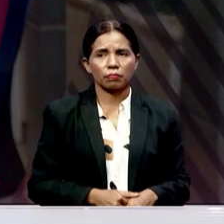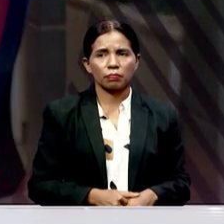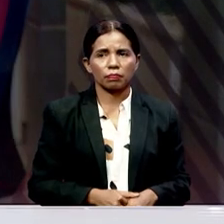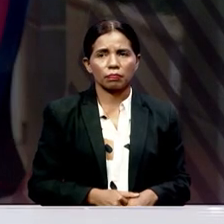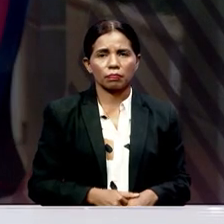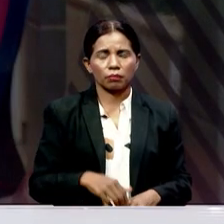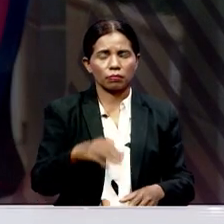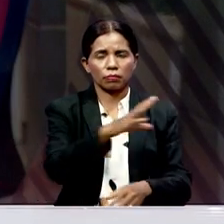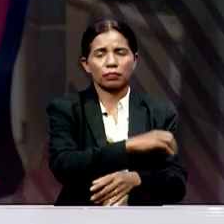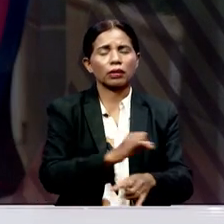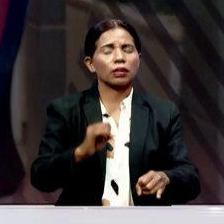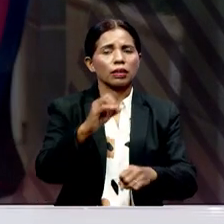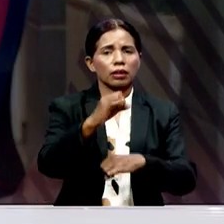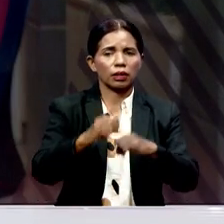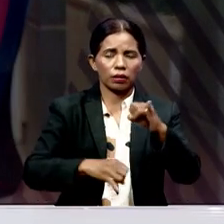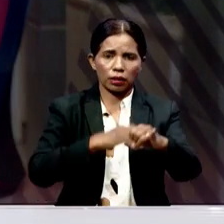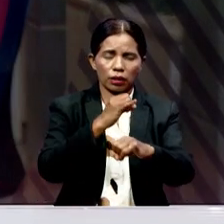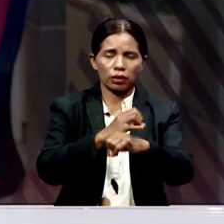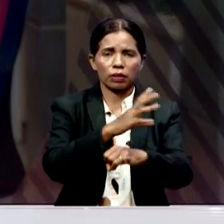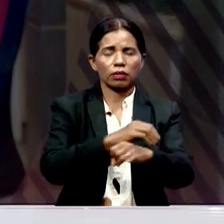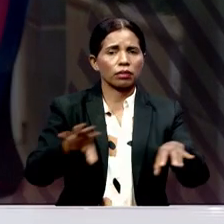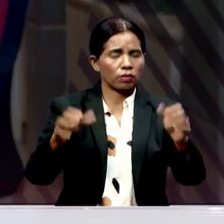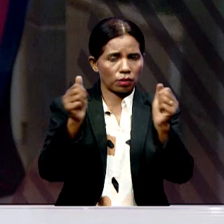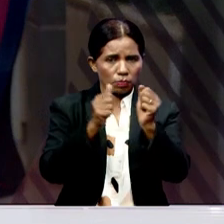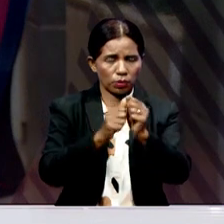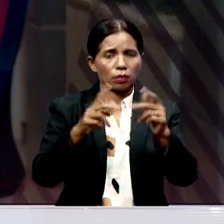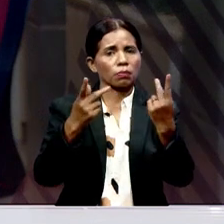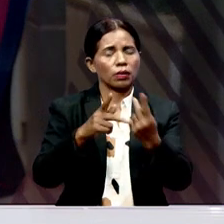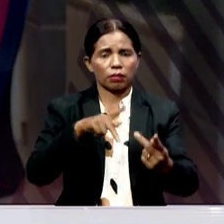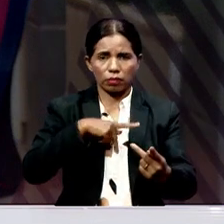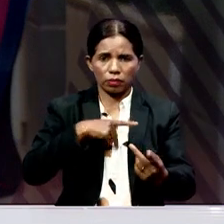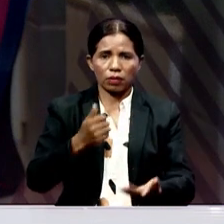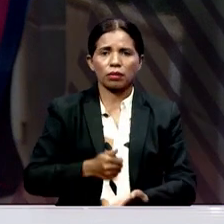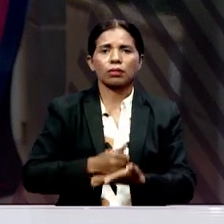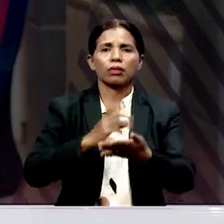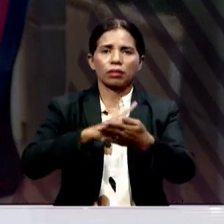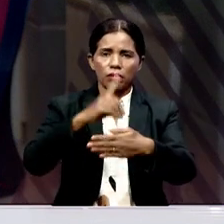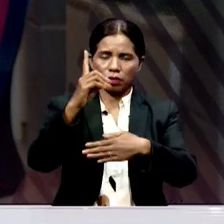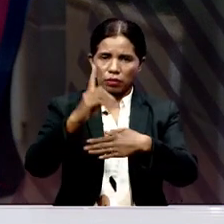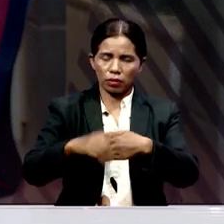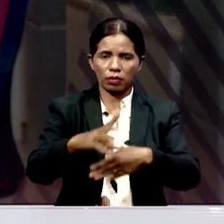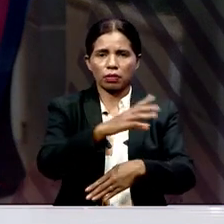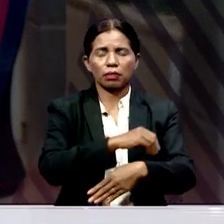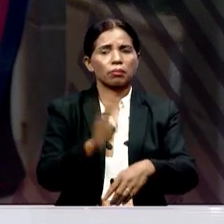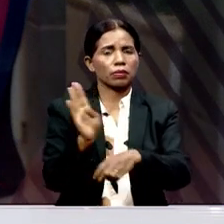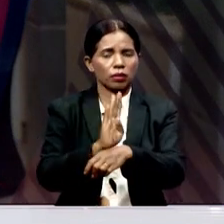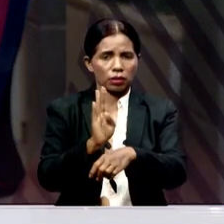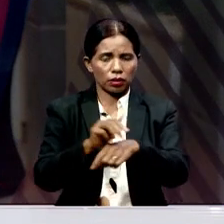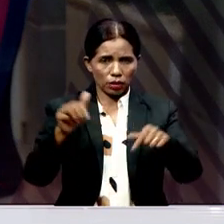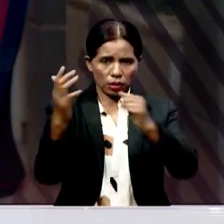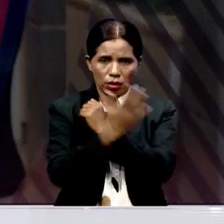International Finance Corporation, serviço mútuo com o setor privado, onde ajuda a desenvolver empreendedorismo e arrelara.